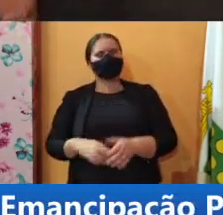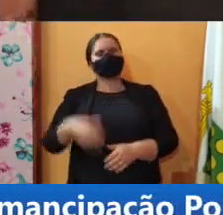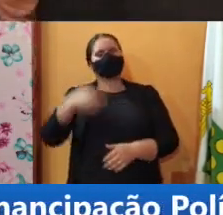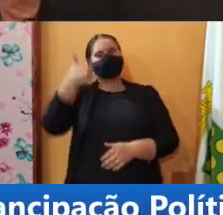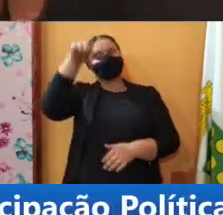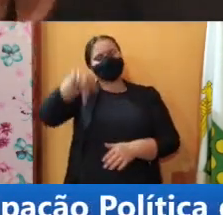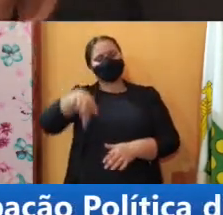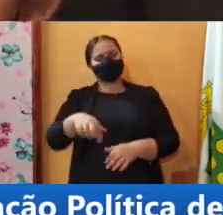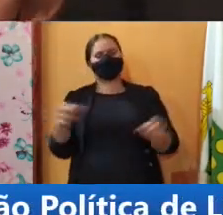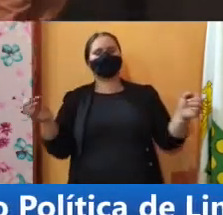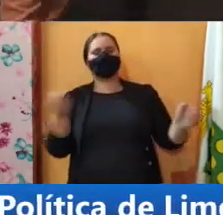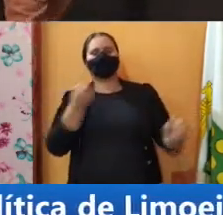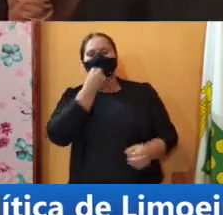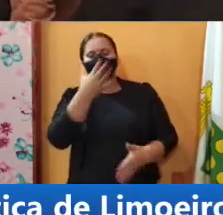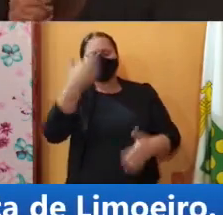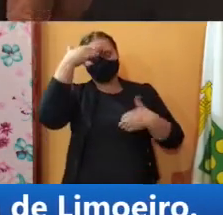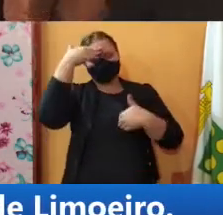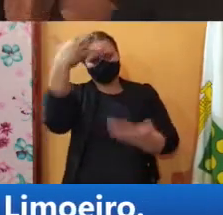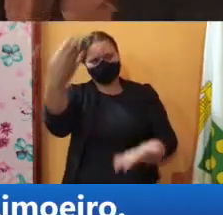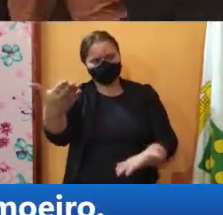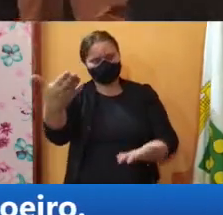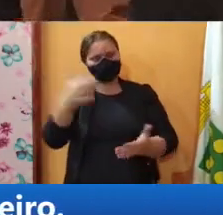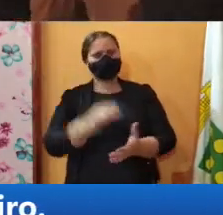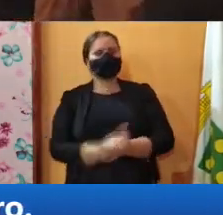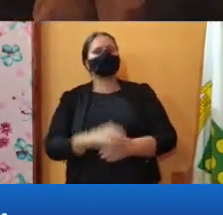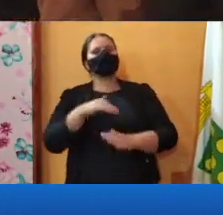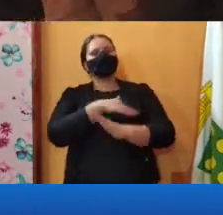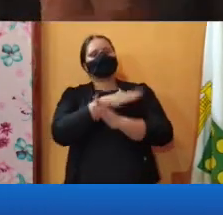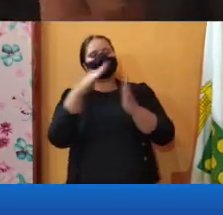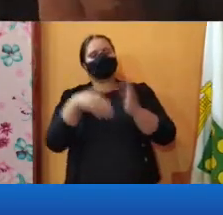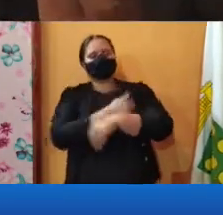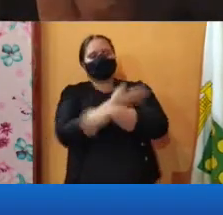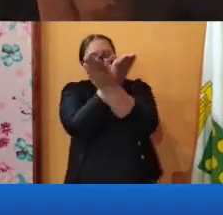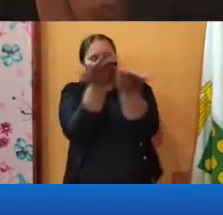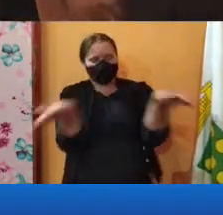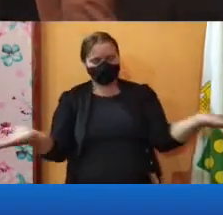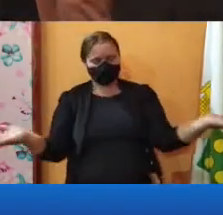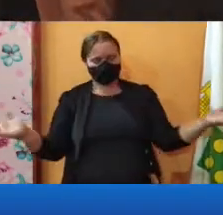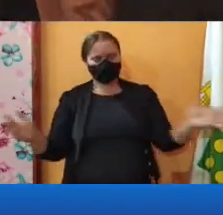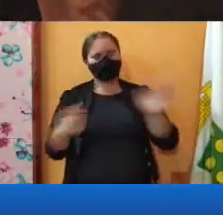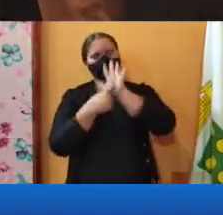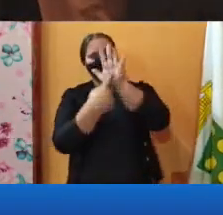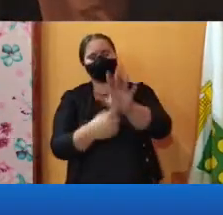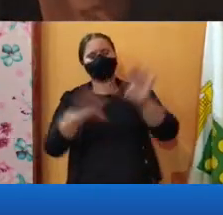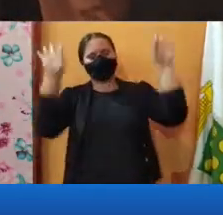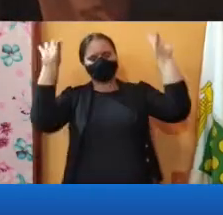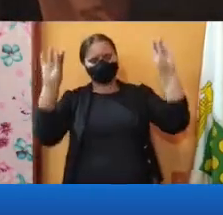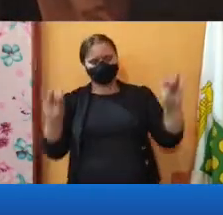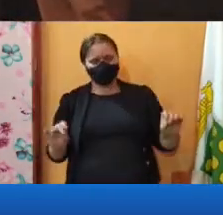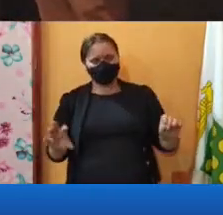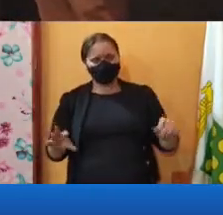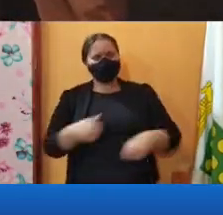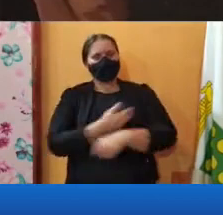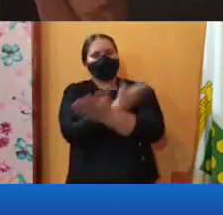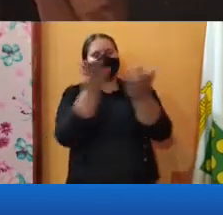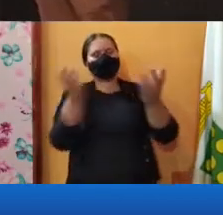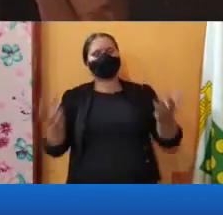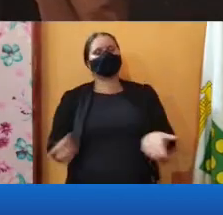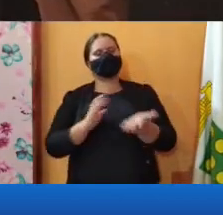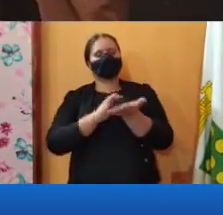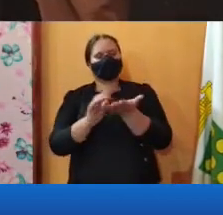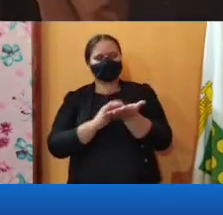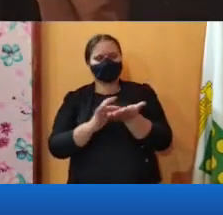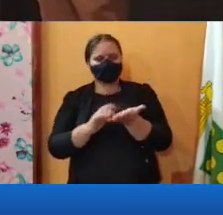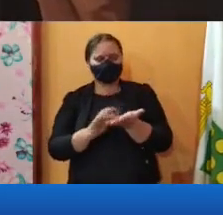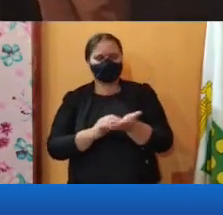Bom, pessoal, agradecendo a participação de todos na realização desta mostra especial, a todos que fazem parte da Secretaria de